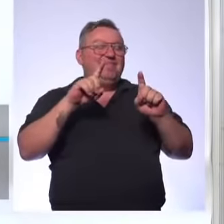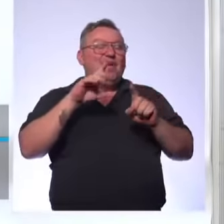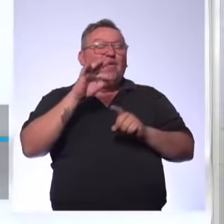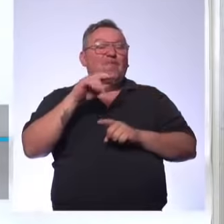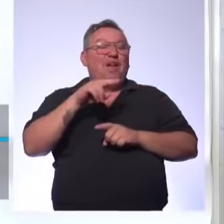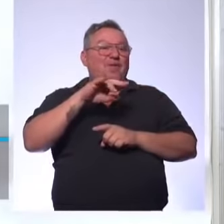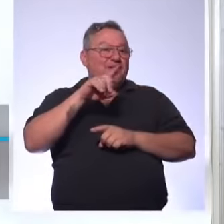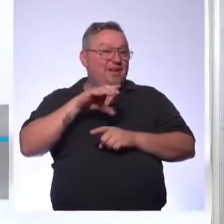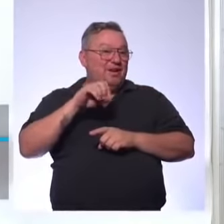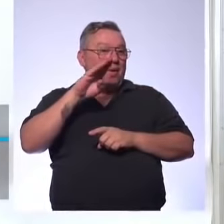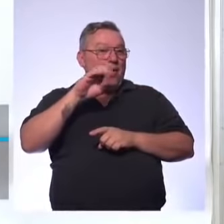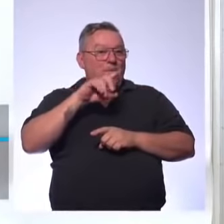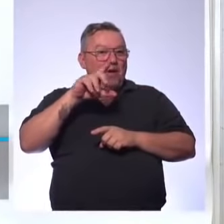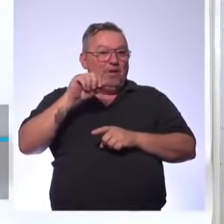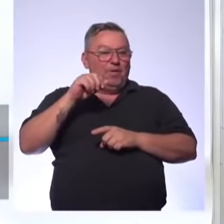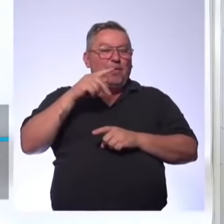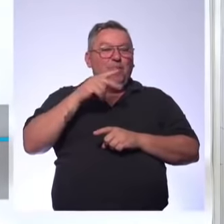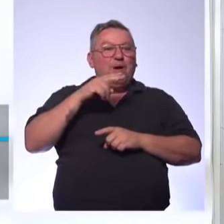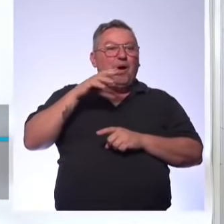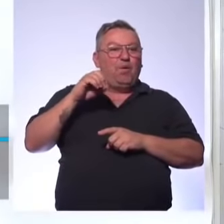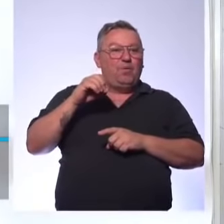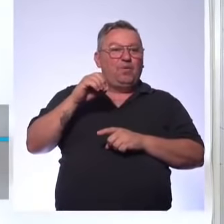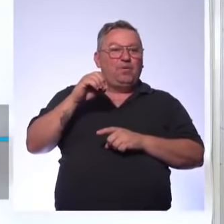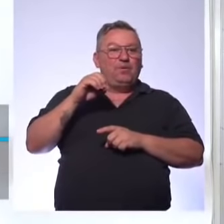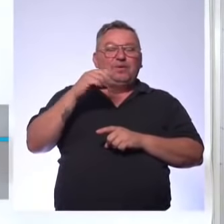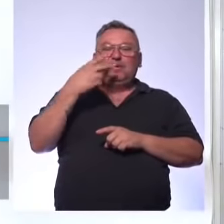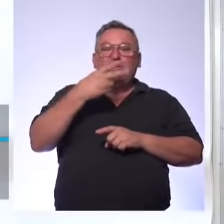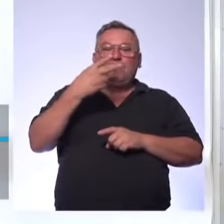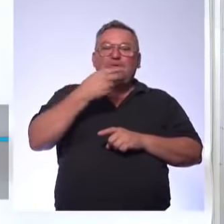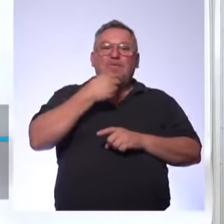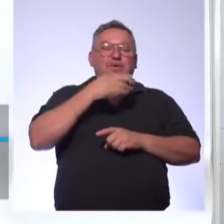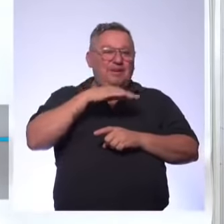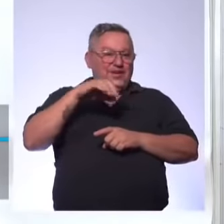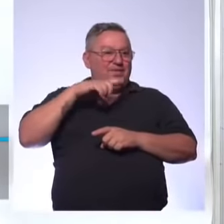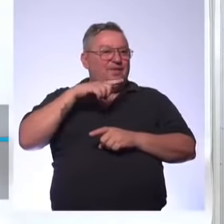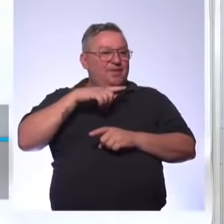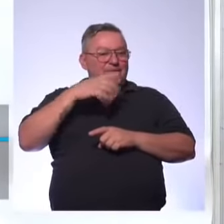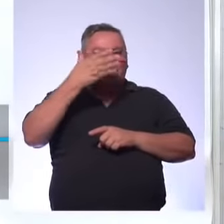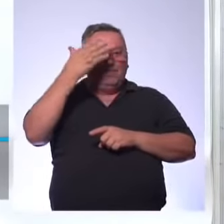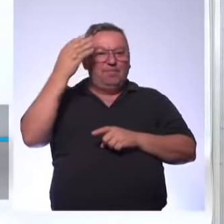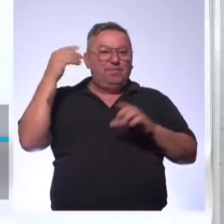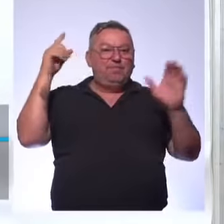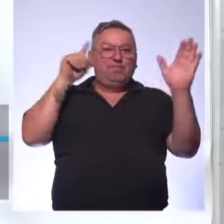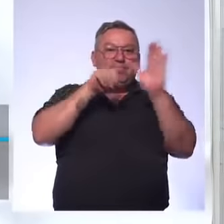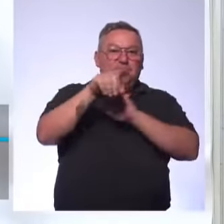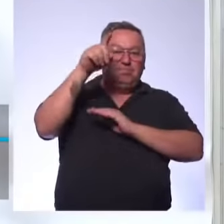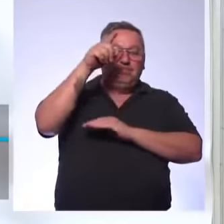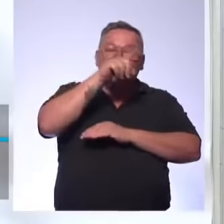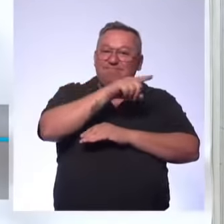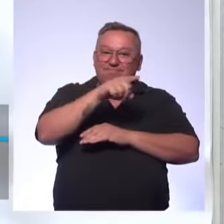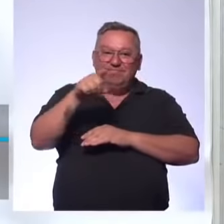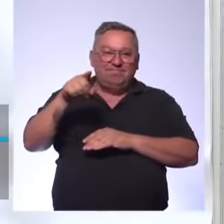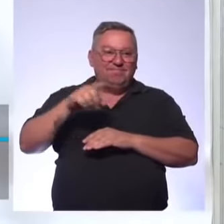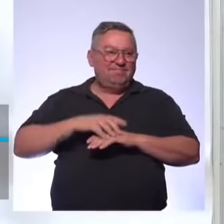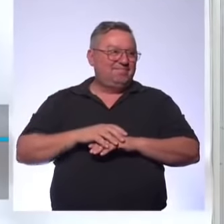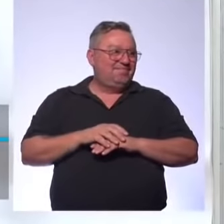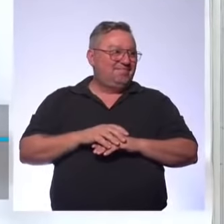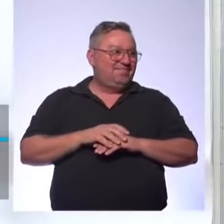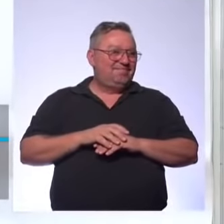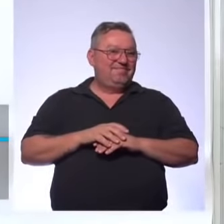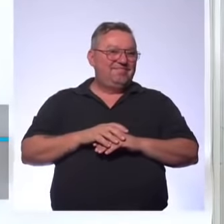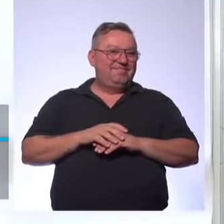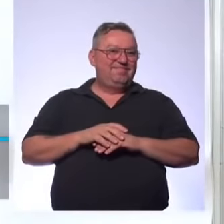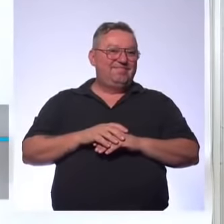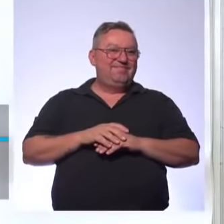Flauzino, o Belo, o Paulo, o Anderson, os dois meninos que estão aqui, que eu esqueci de perguntar o nome deles,